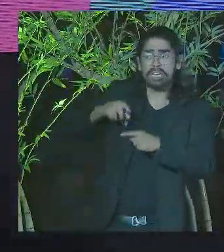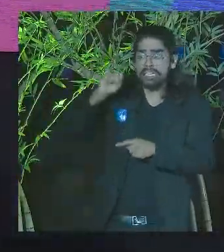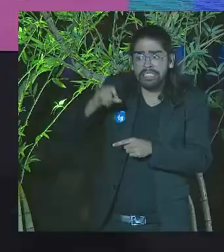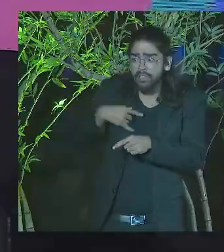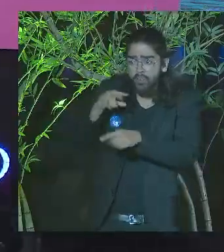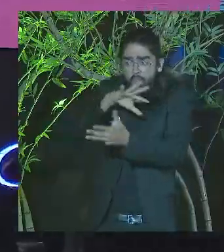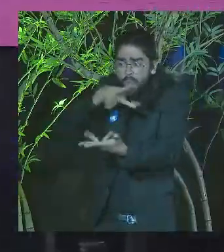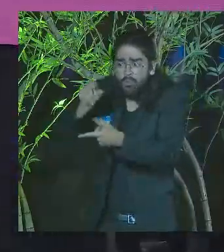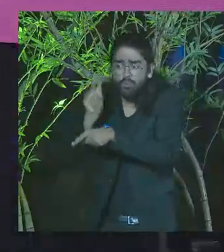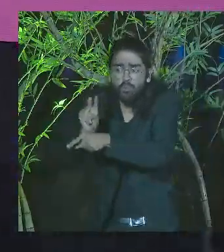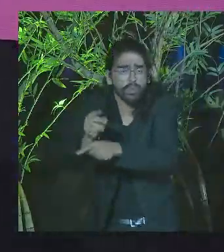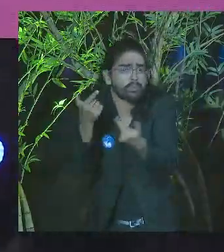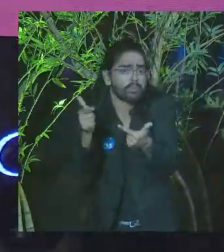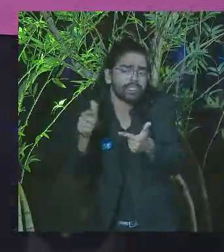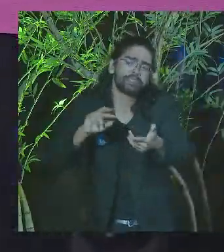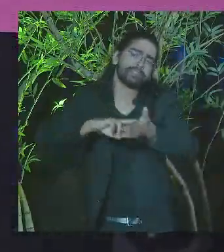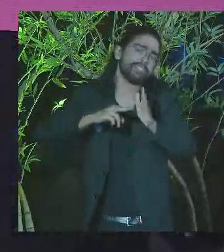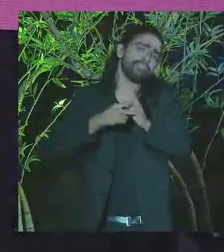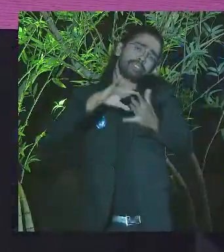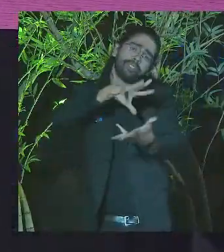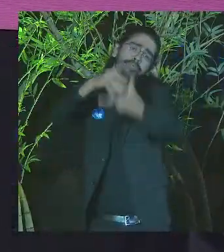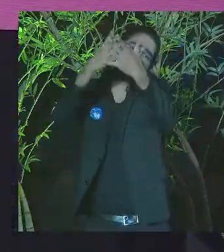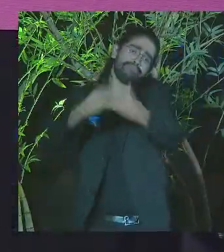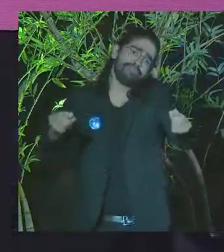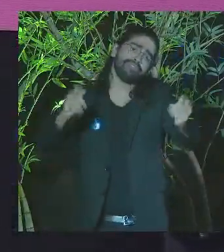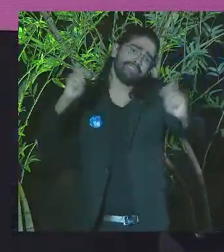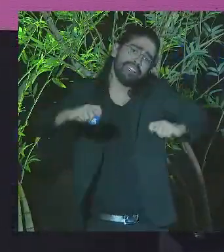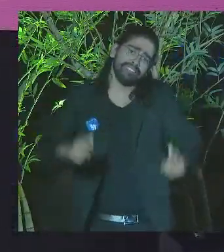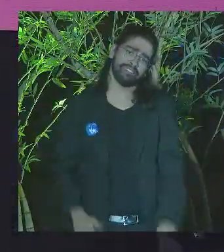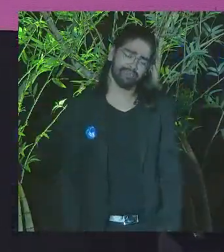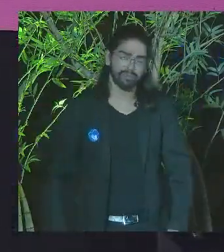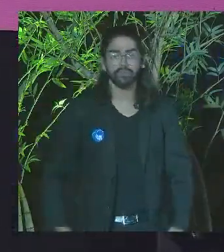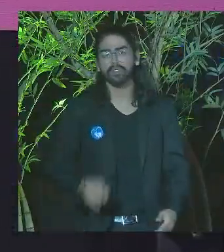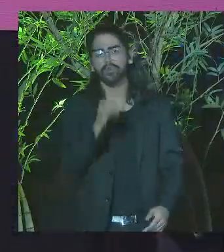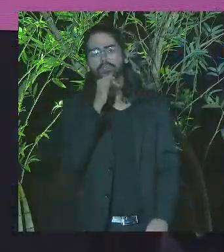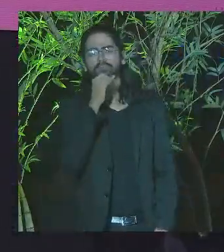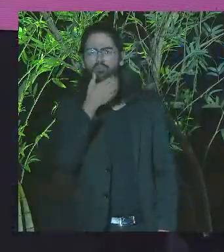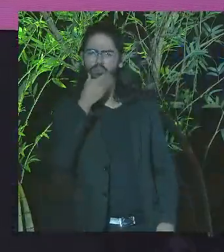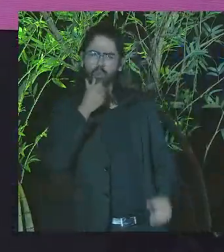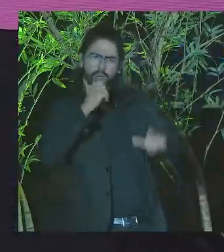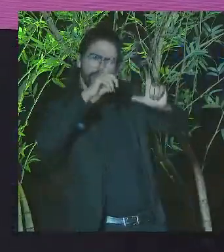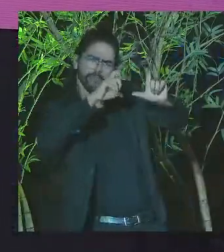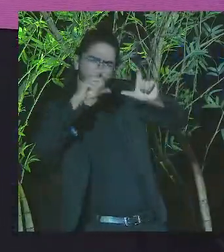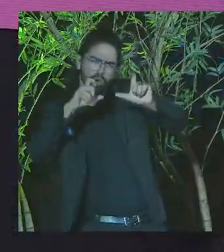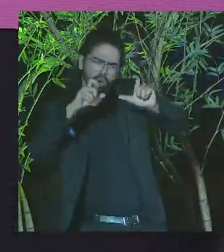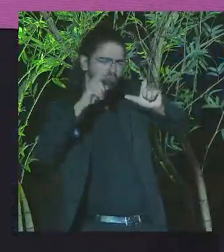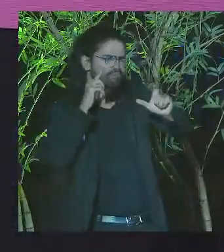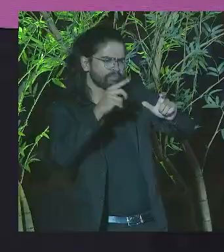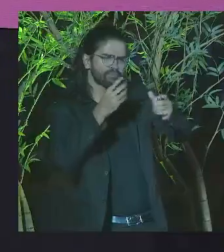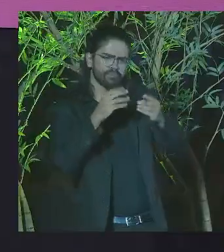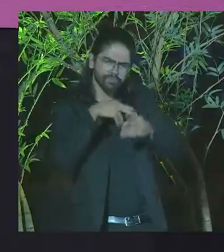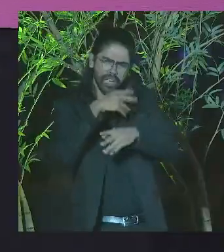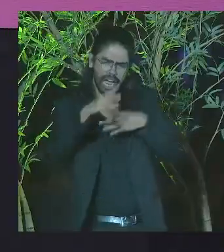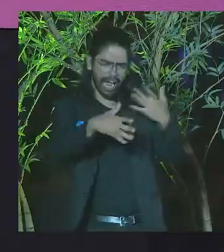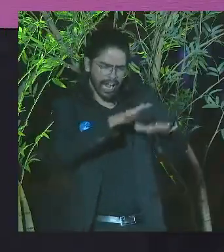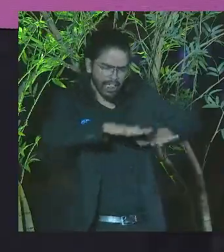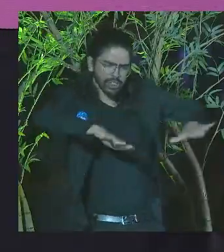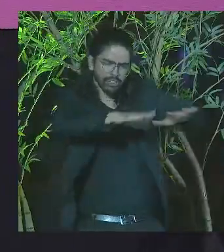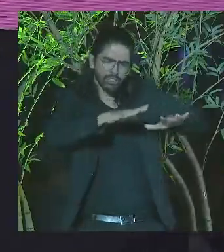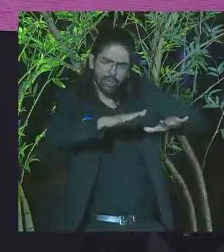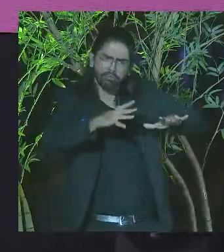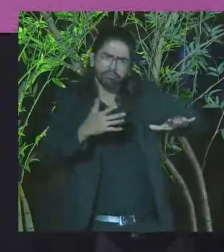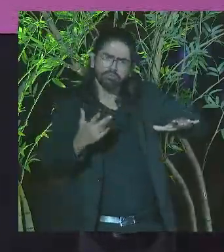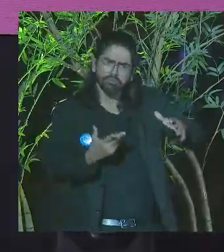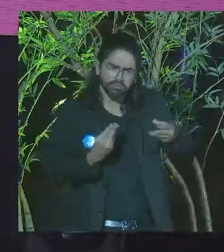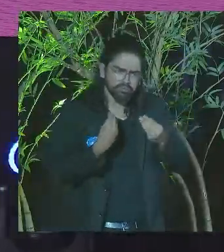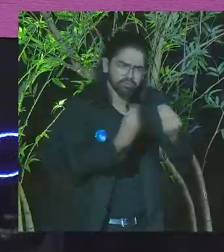para os nossos filhos, né? Então, quando Sebastião Salgado e Lélia recebem esse terreno,